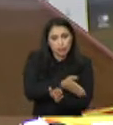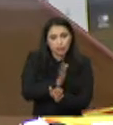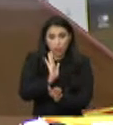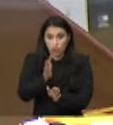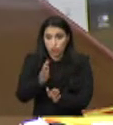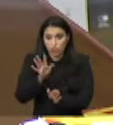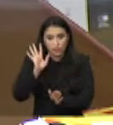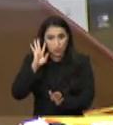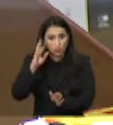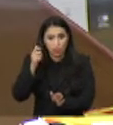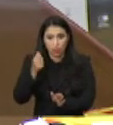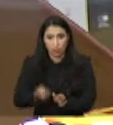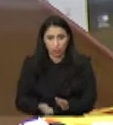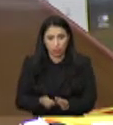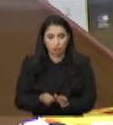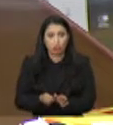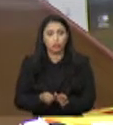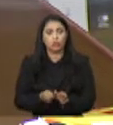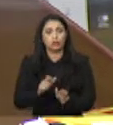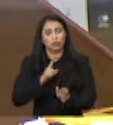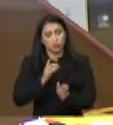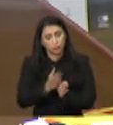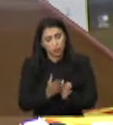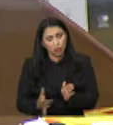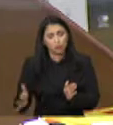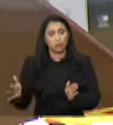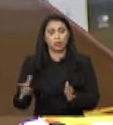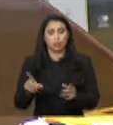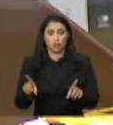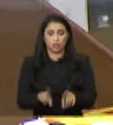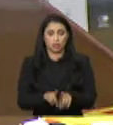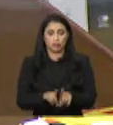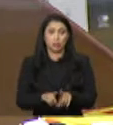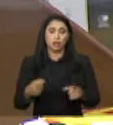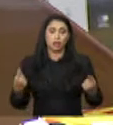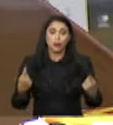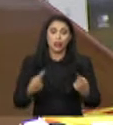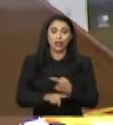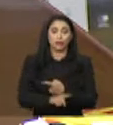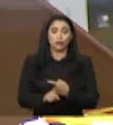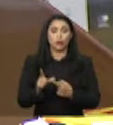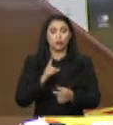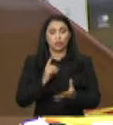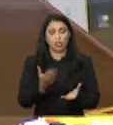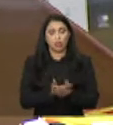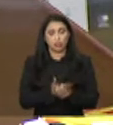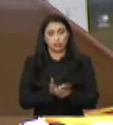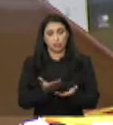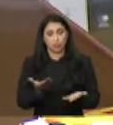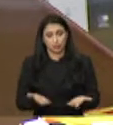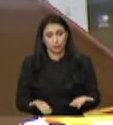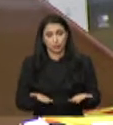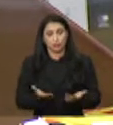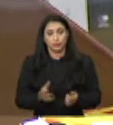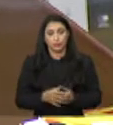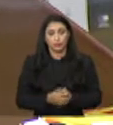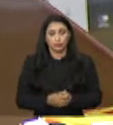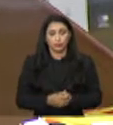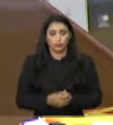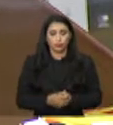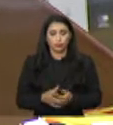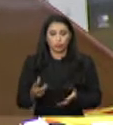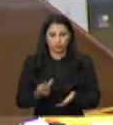da coisa julgada sofre os efeitos de sua eficácia preclusiva e é justamente contra esta que se volta ação rescisória já o que ocorre